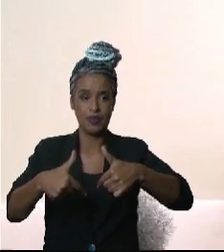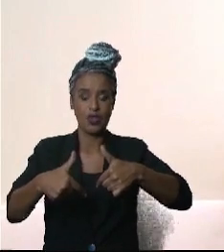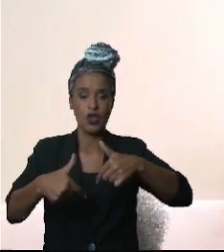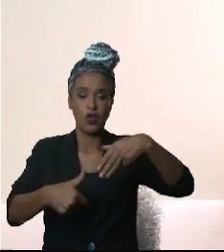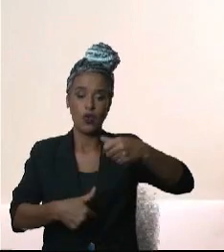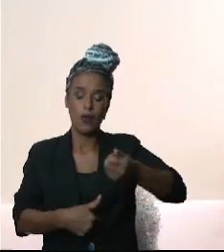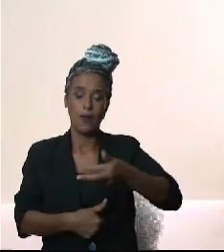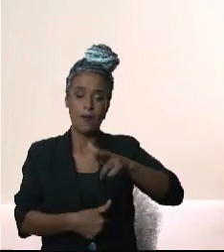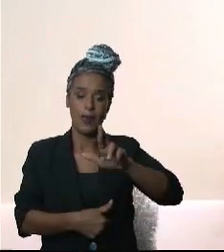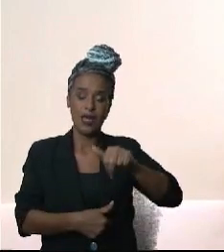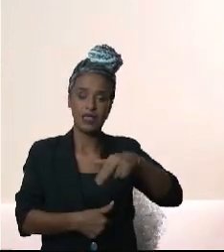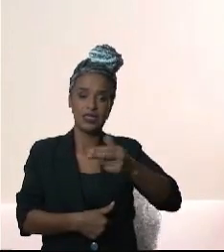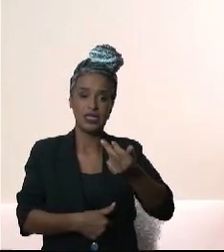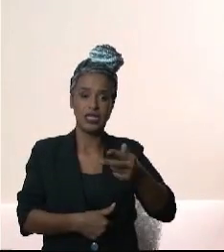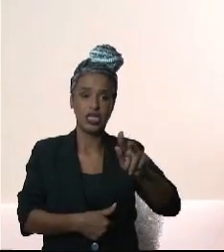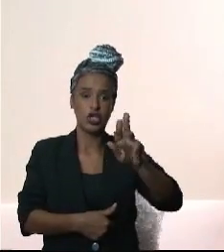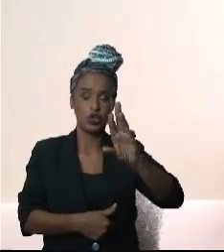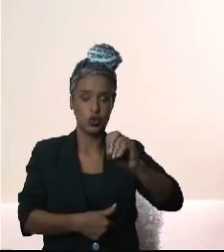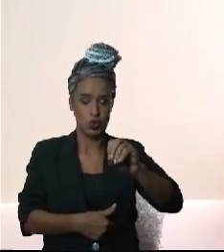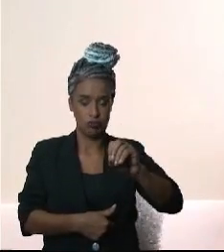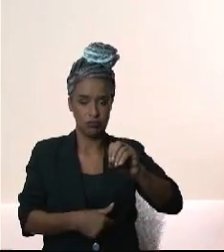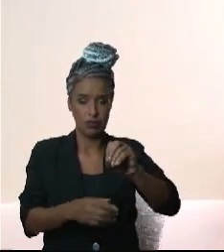que ajudou a